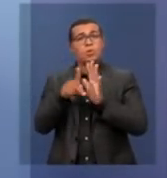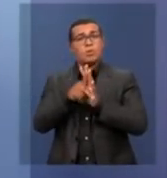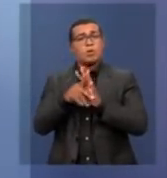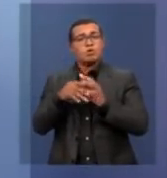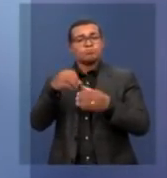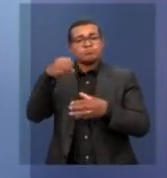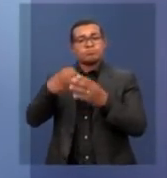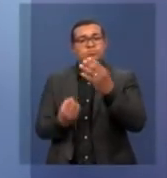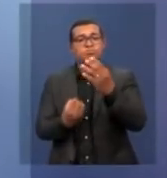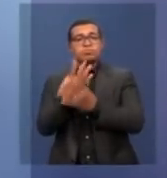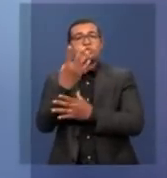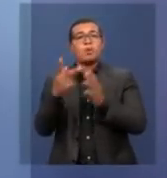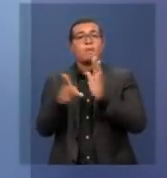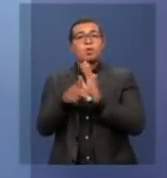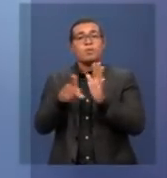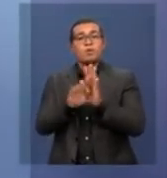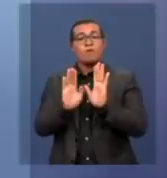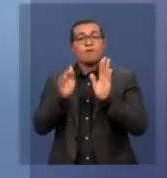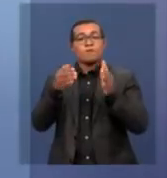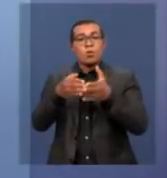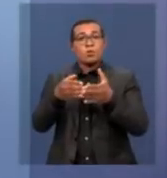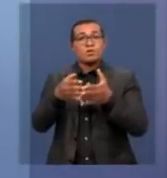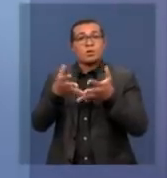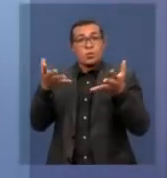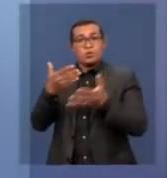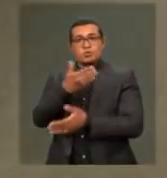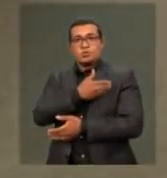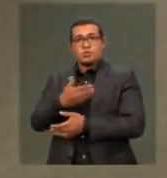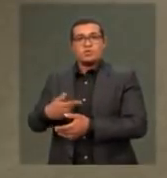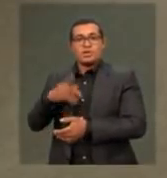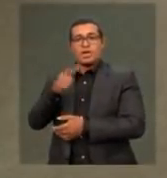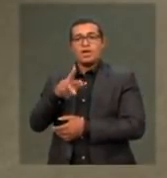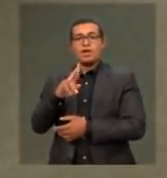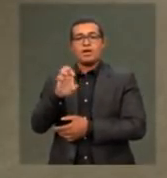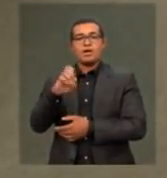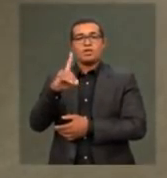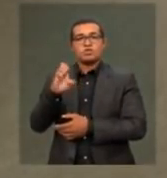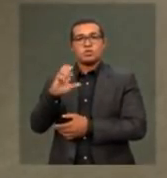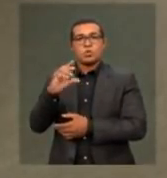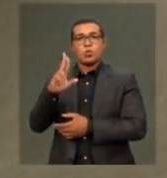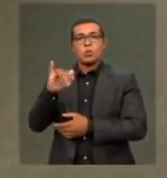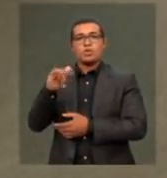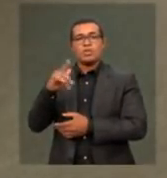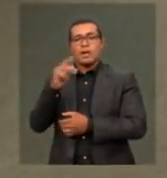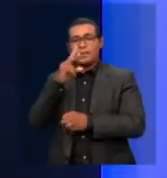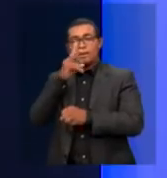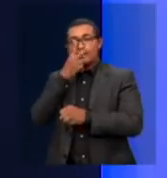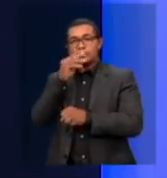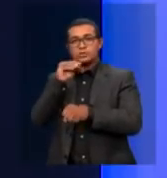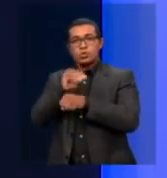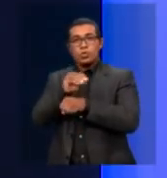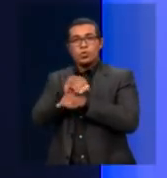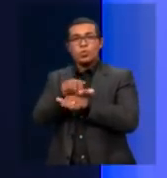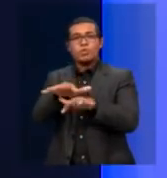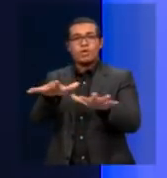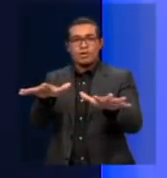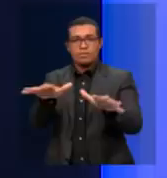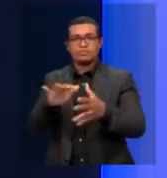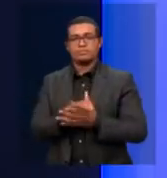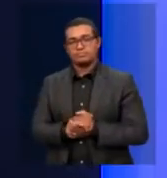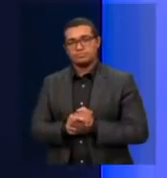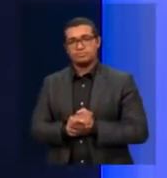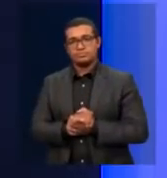especialidades médicas o governo agora denominou de rede cuidar candidato renato é com